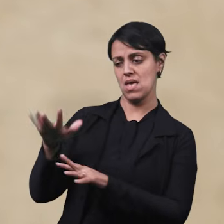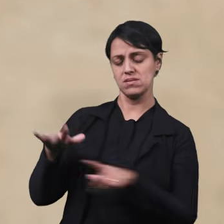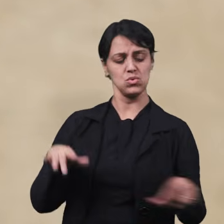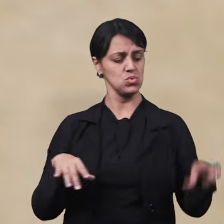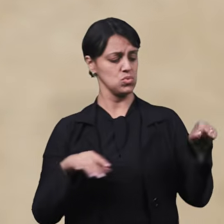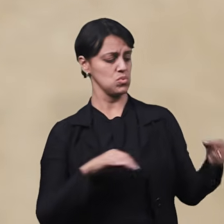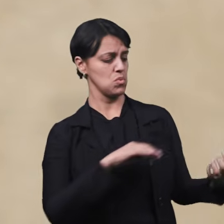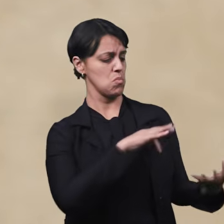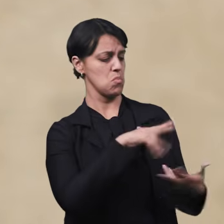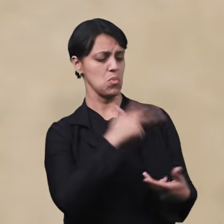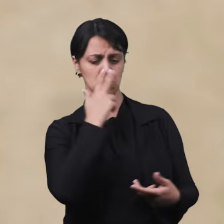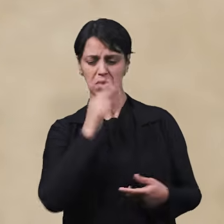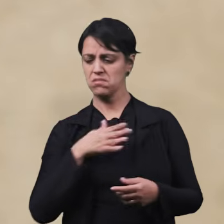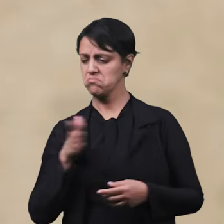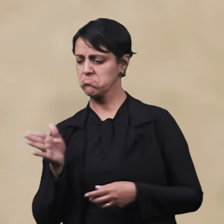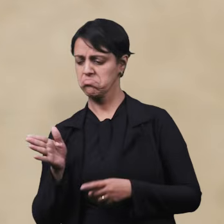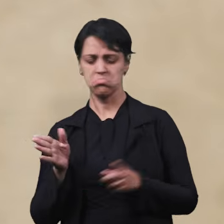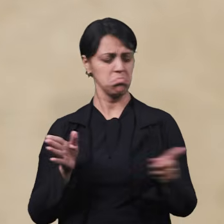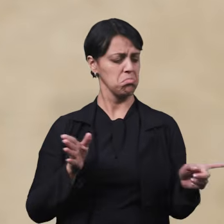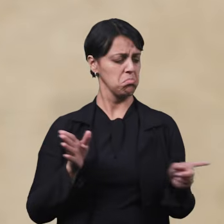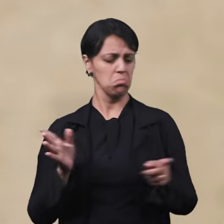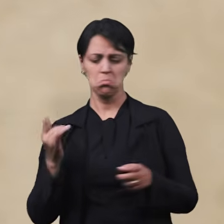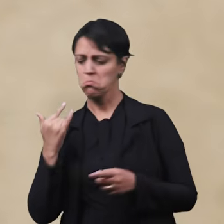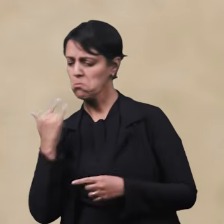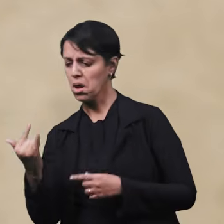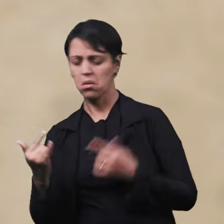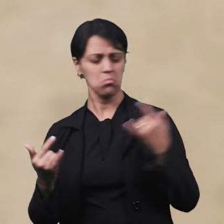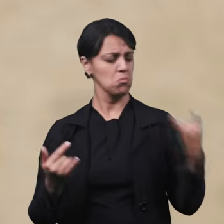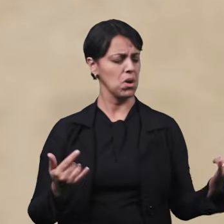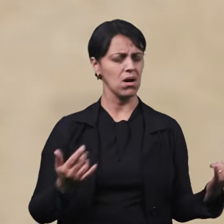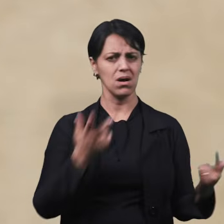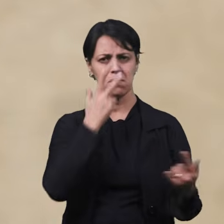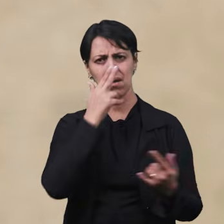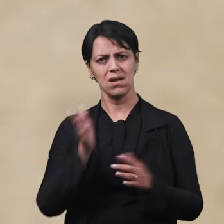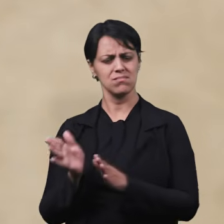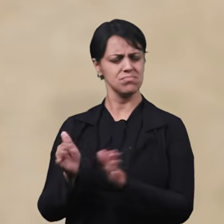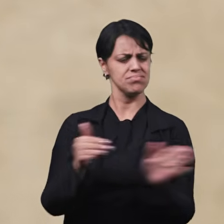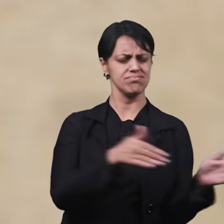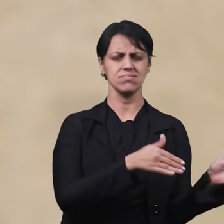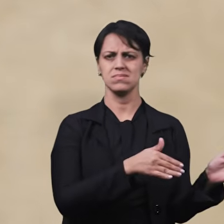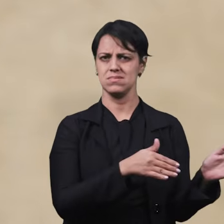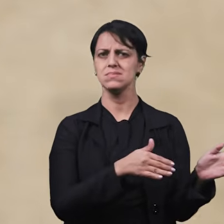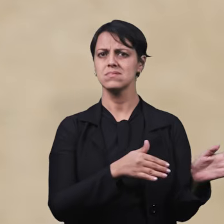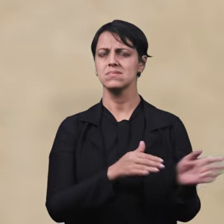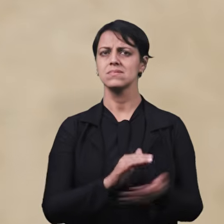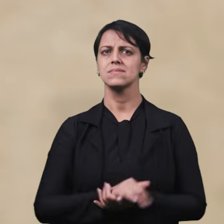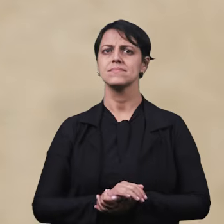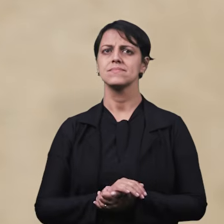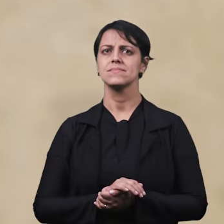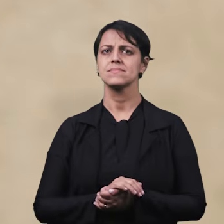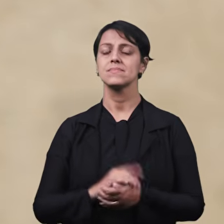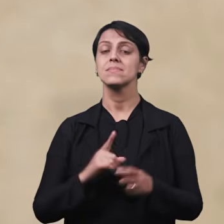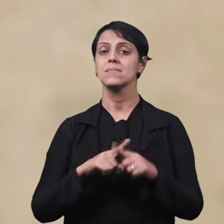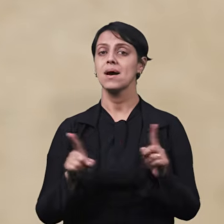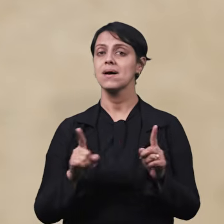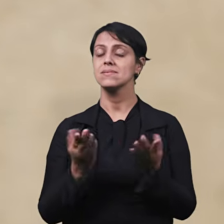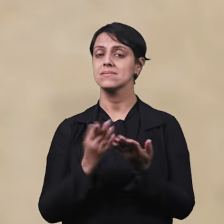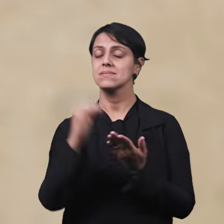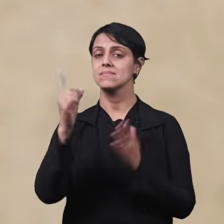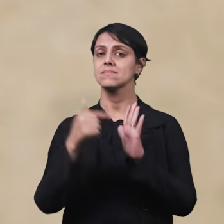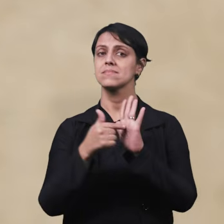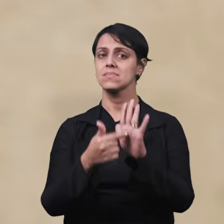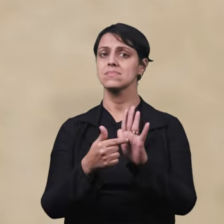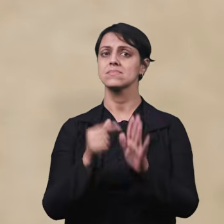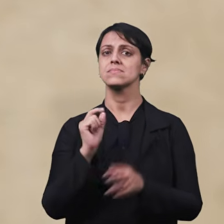meu bem-prazer, aquilo que é a minha vontade, me desviando do caminho da retidão. Mas a Bíblia